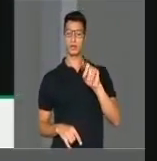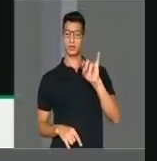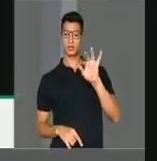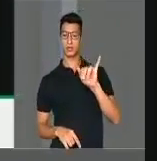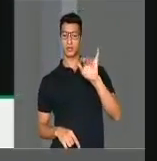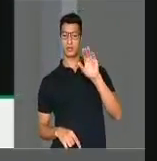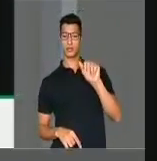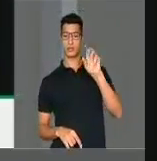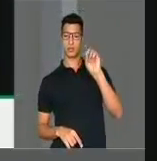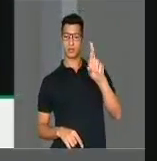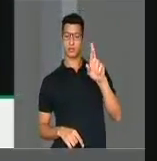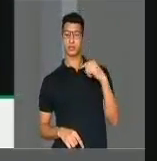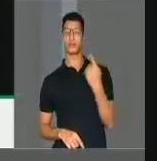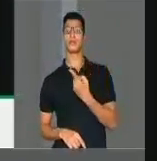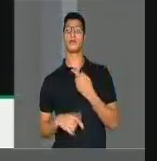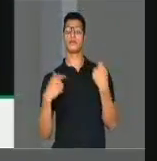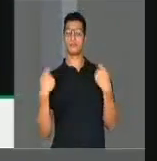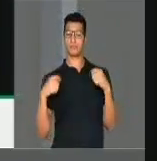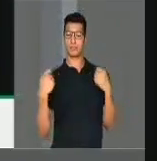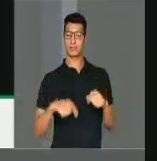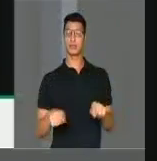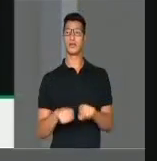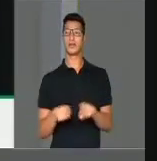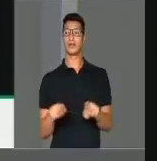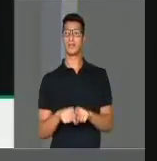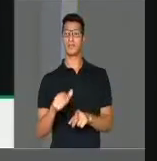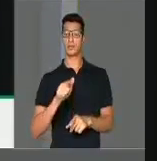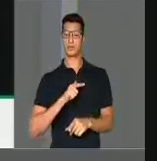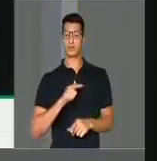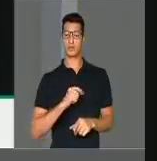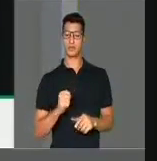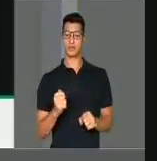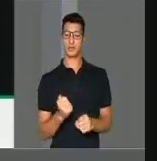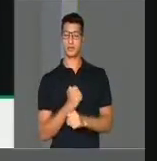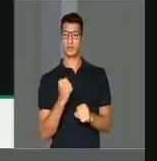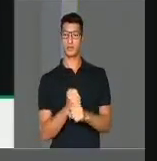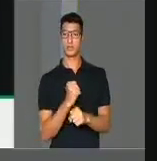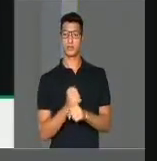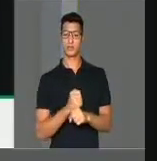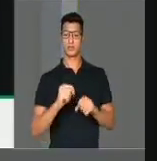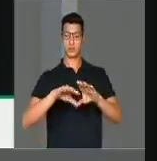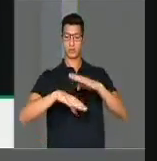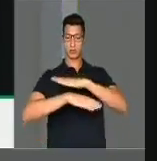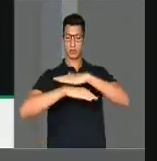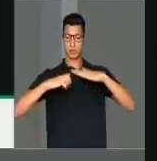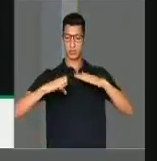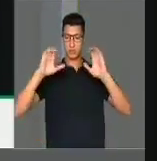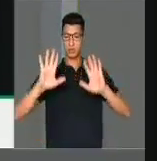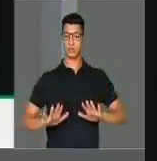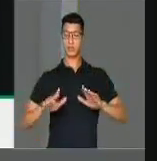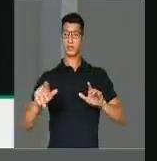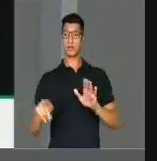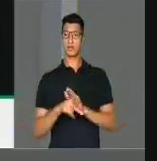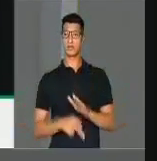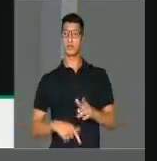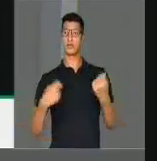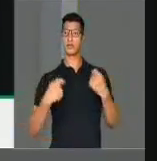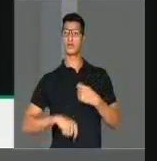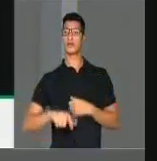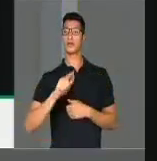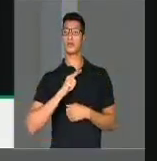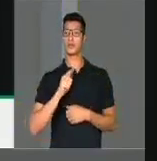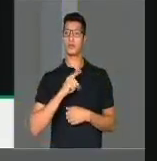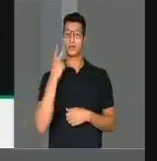nós explorarmos essas riquezas, nós precisamos ter as obras de infraestrutura, a